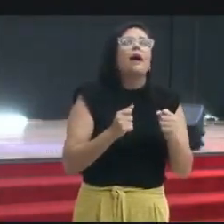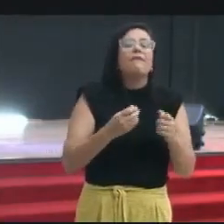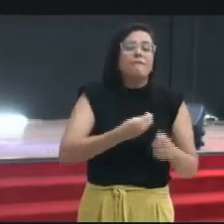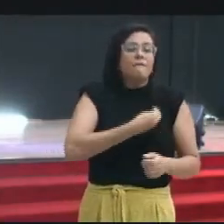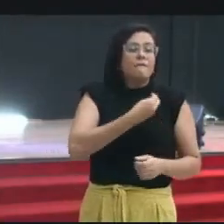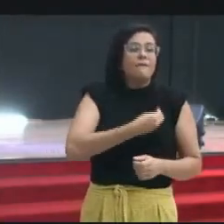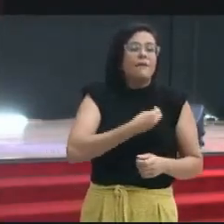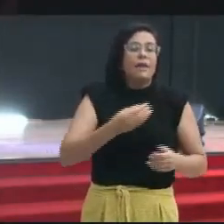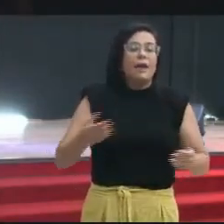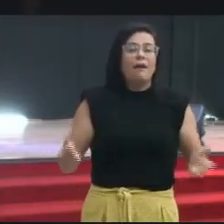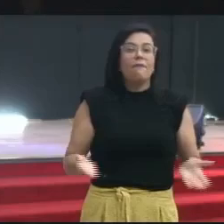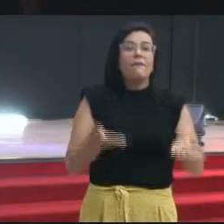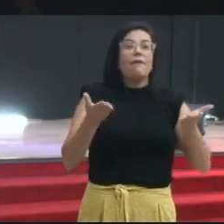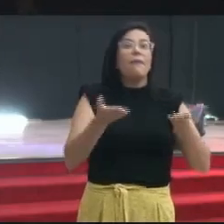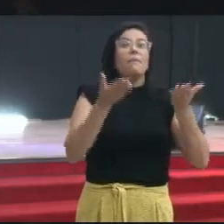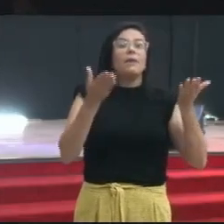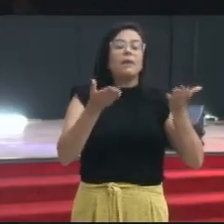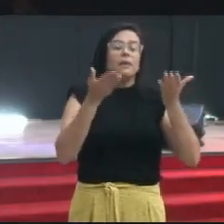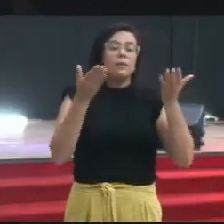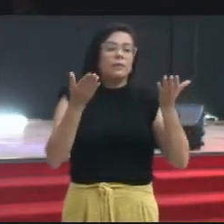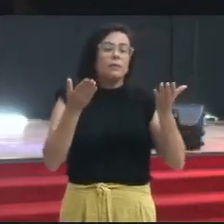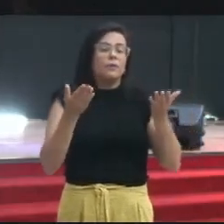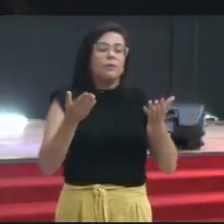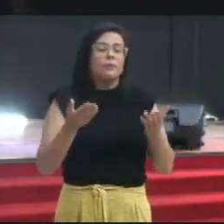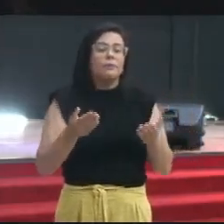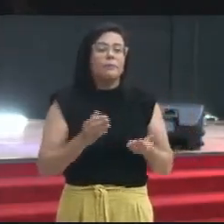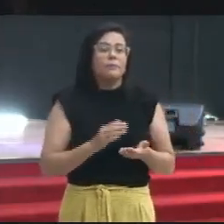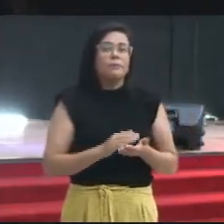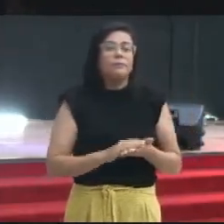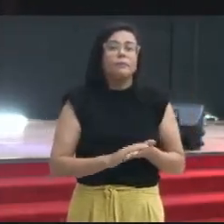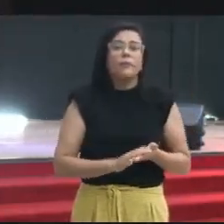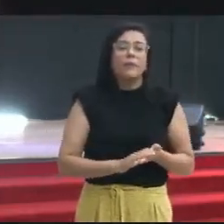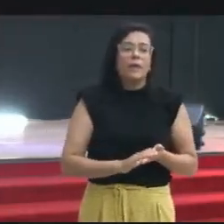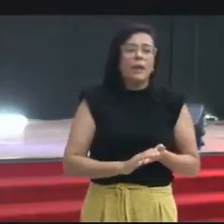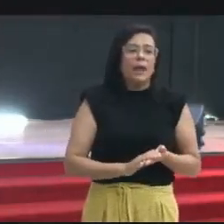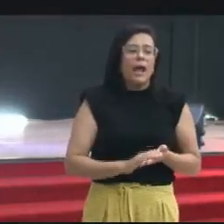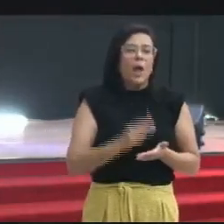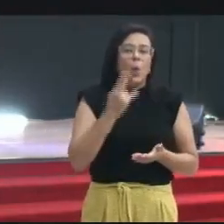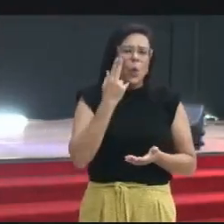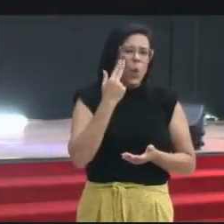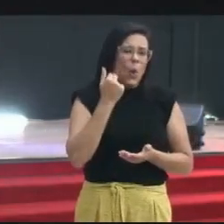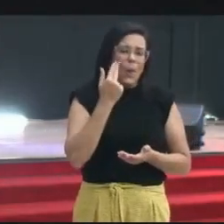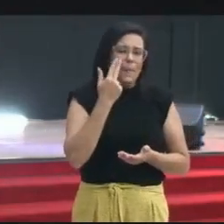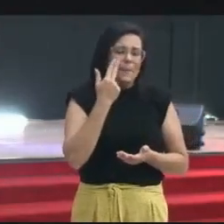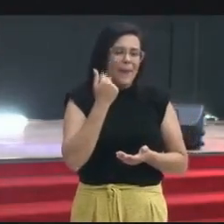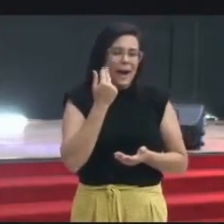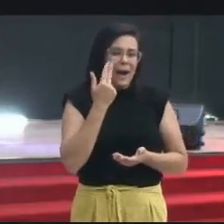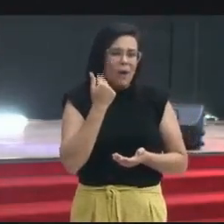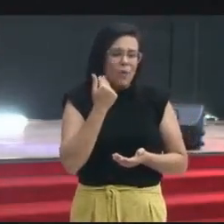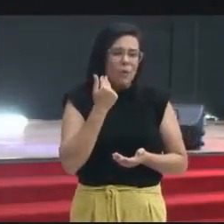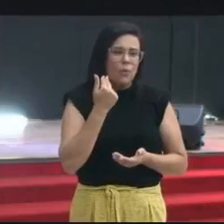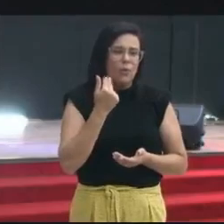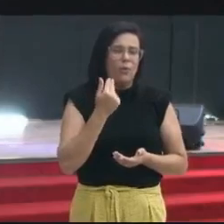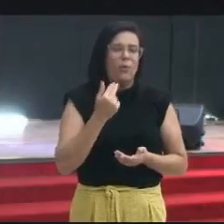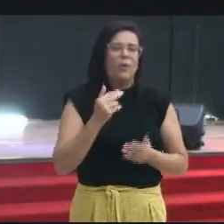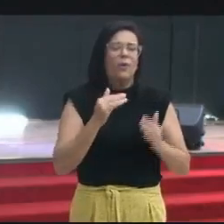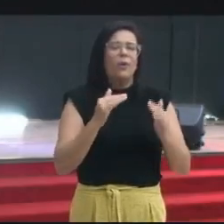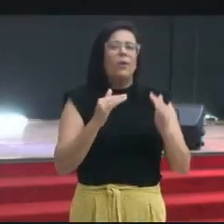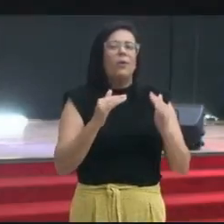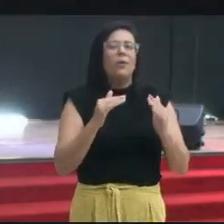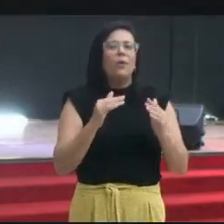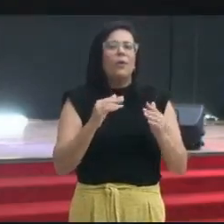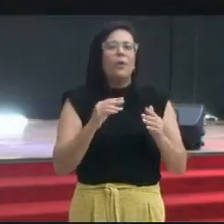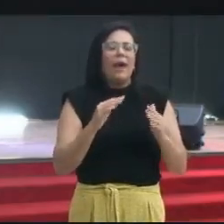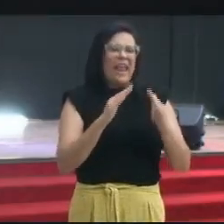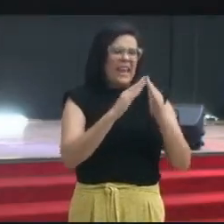a vida normal da igreja. O anormal é uma igreja fria. O anormal é